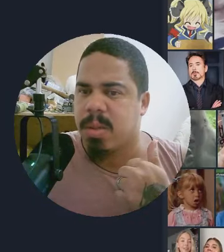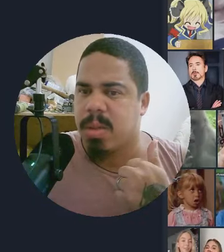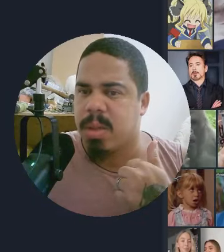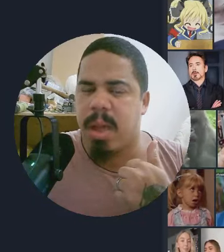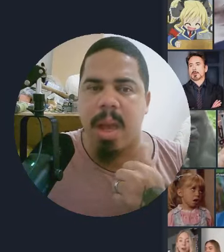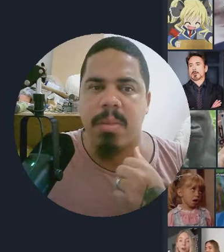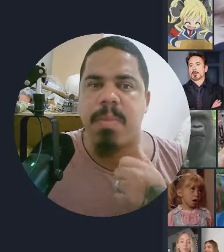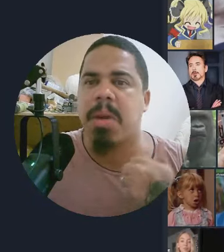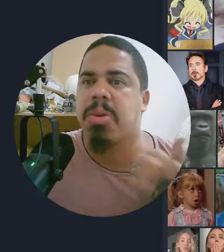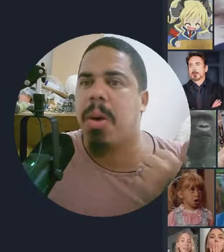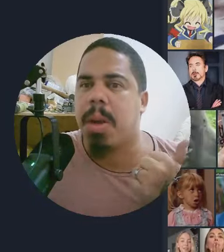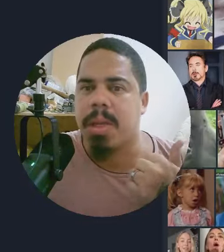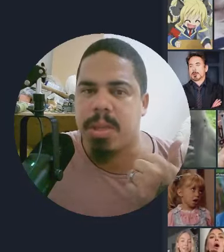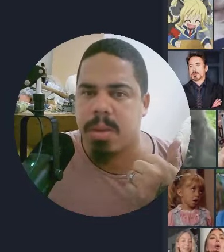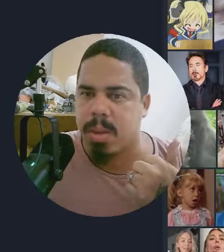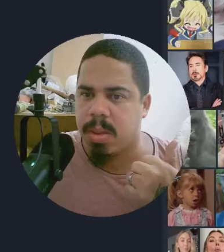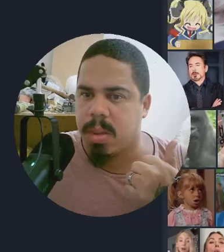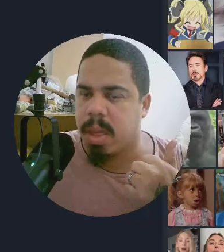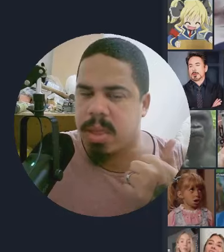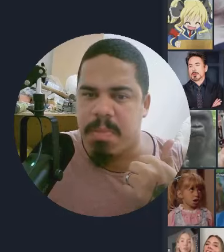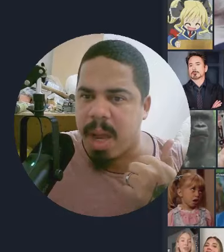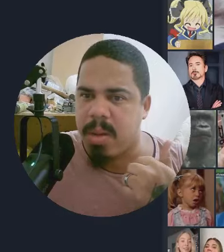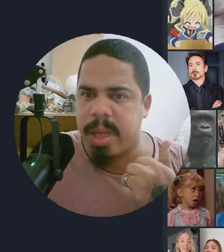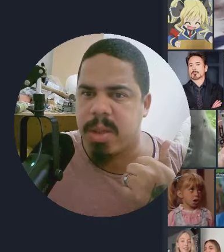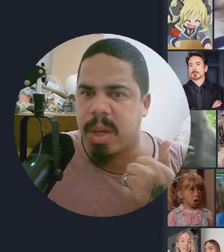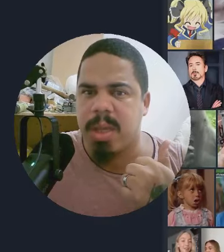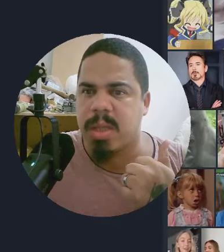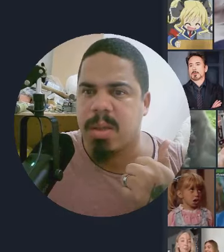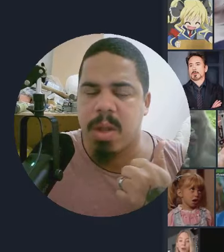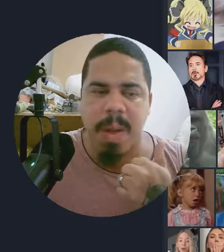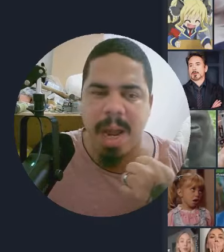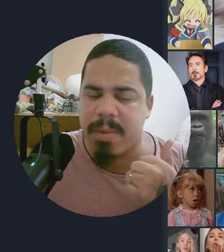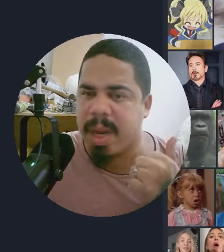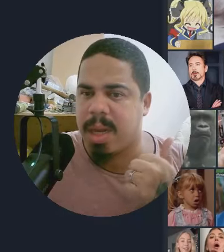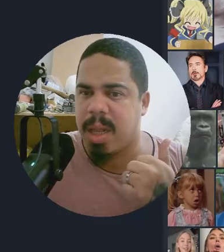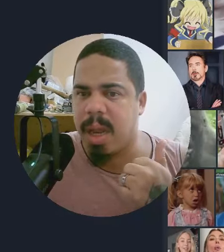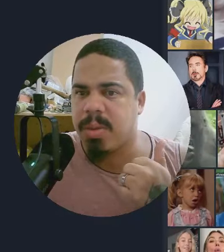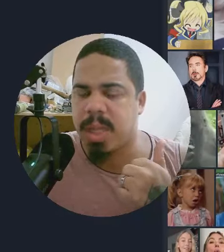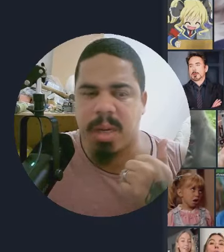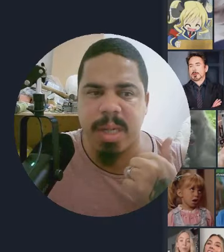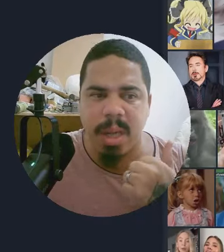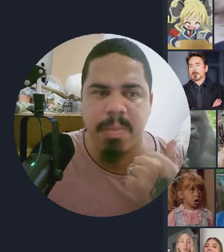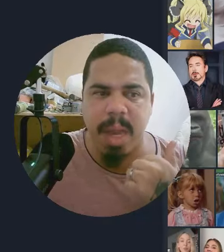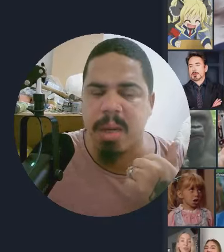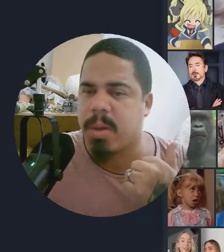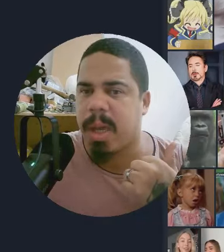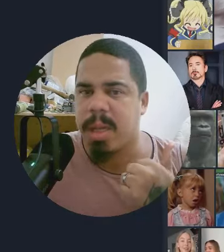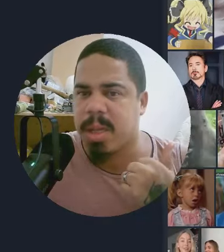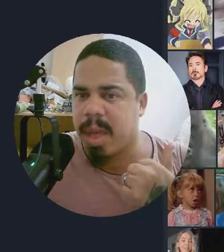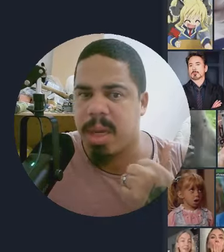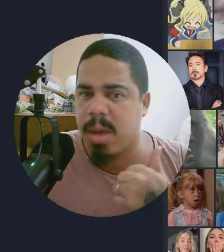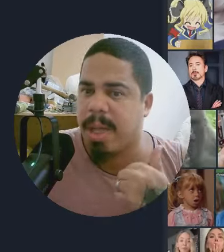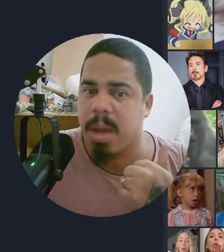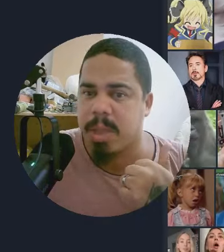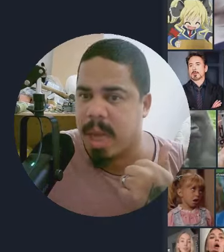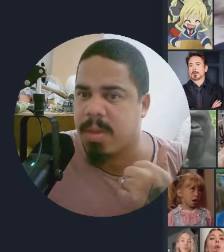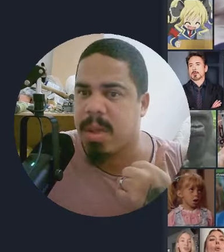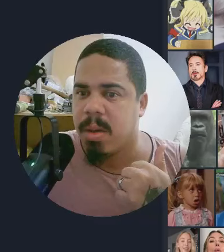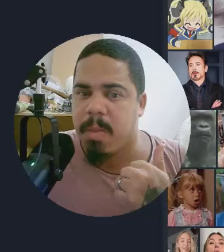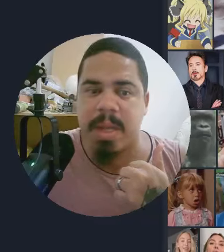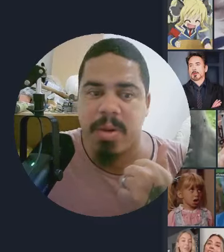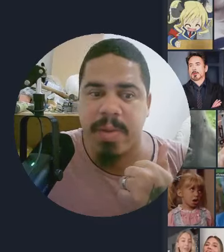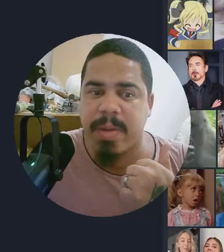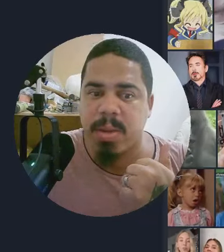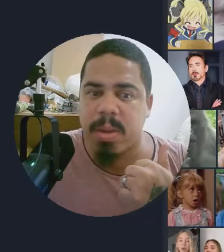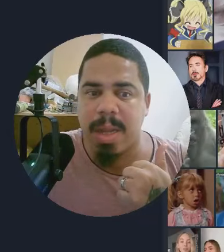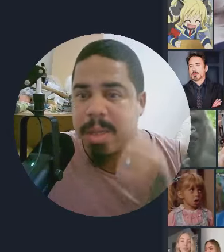extra, né? Banco de horas. Eles não pagam mais hora extra. Quando pagava era legal. Já trabalhei pegando hora extra e eu até gostava.